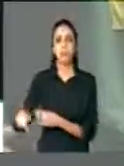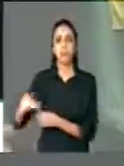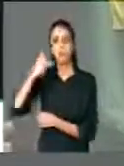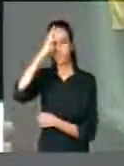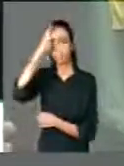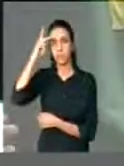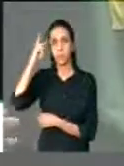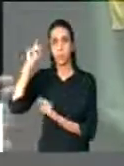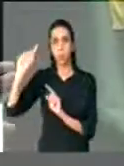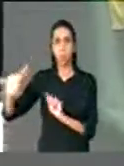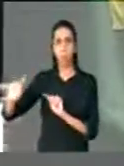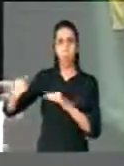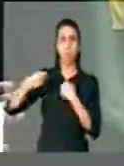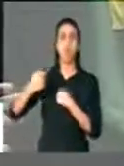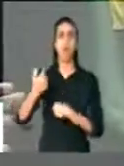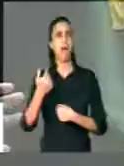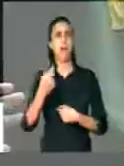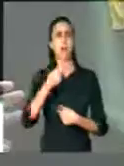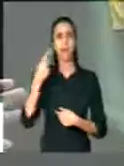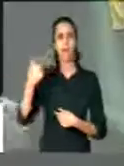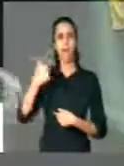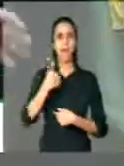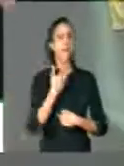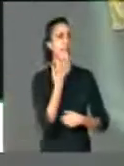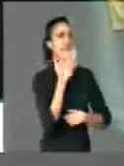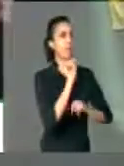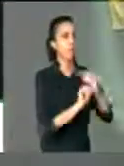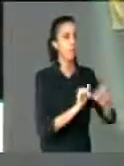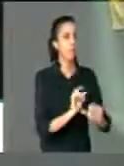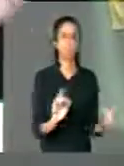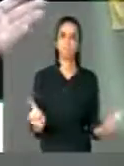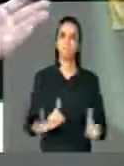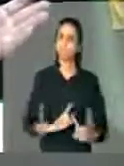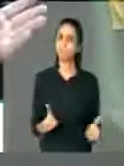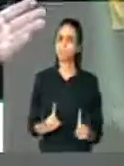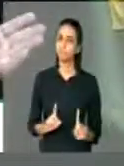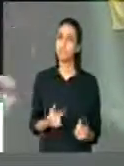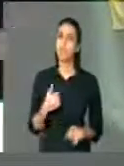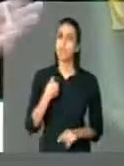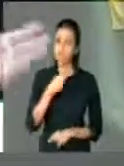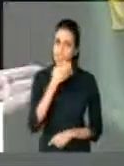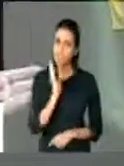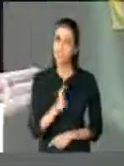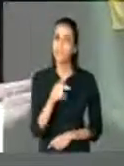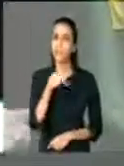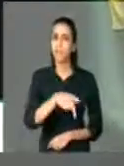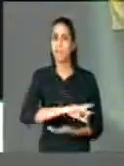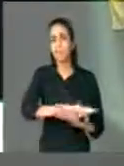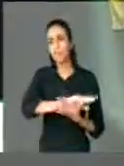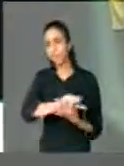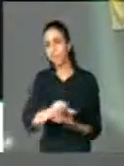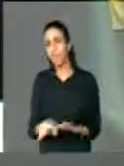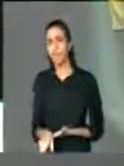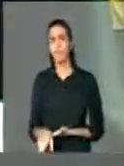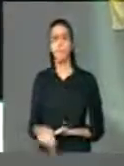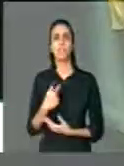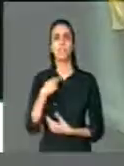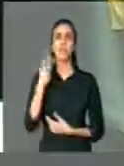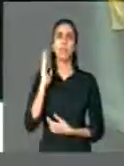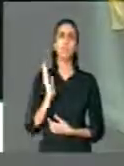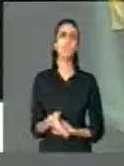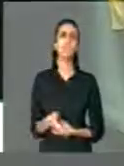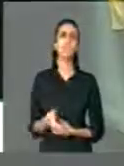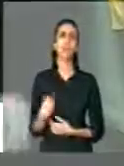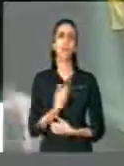fui alvo daqueles falando que eu era a favor da reforma. Eu já tenho manifestação, você já ouviu uma dezena de vezes sobre essa questão da